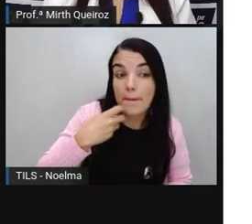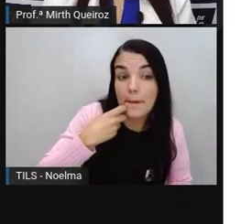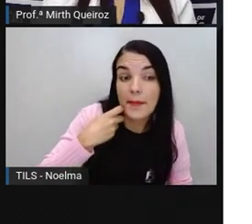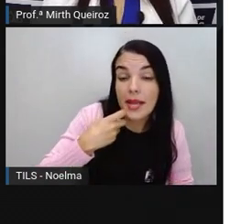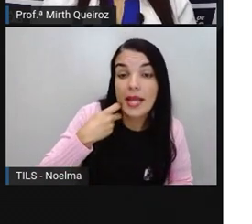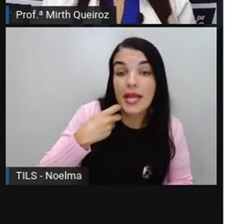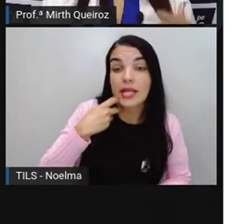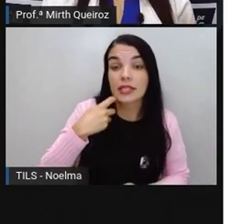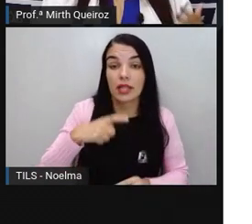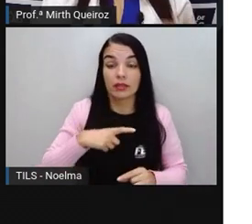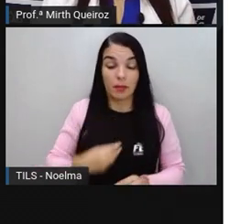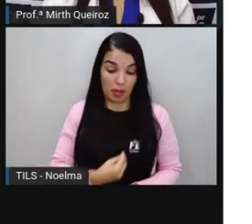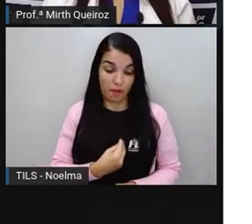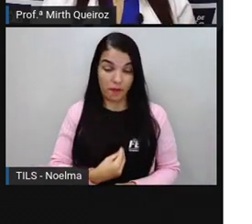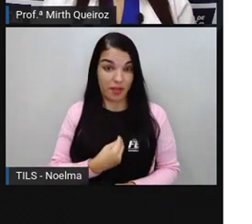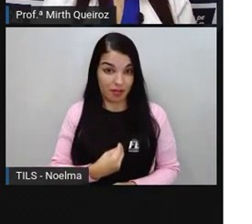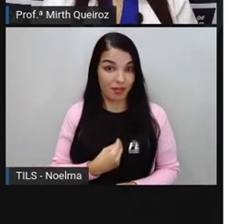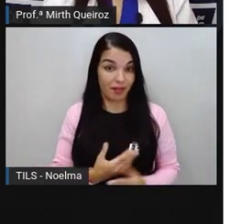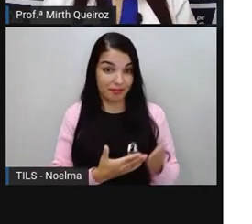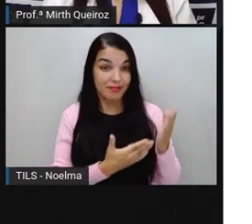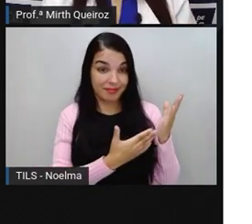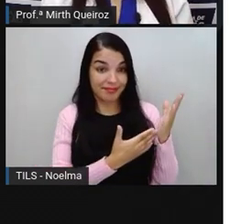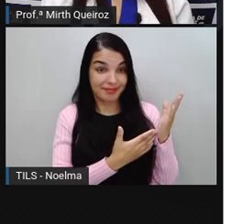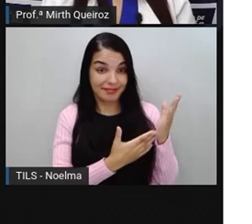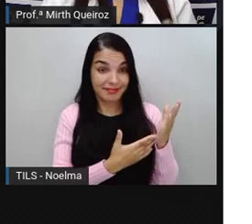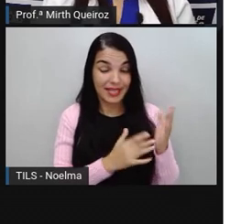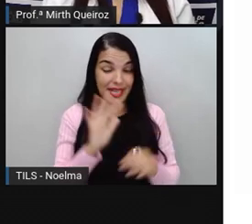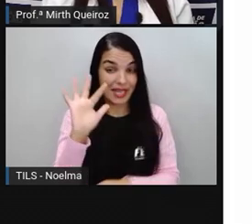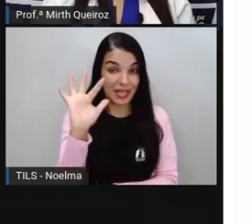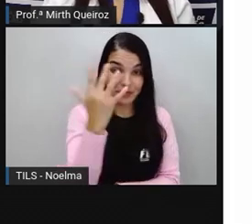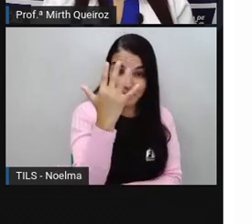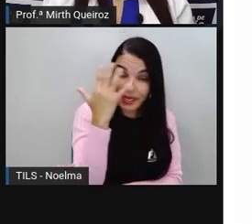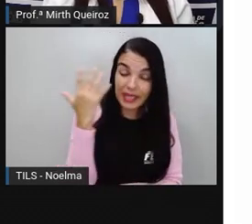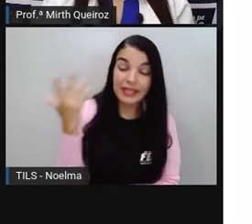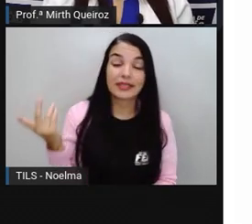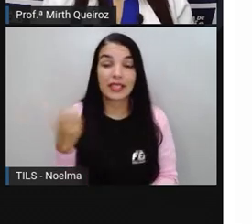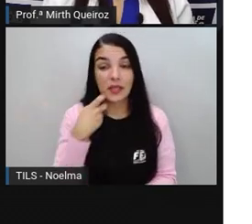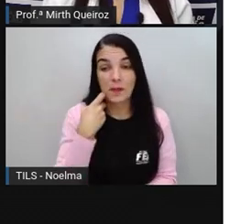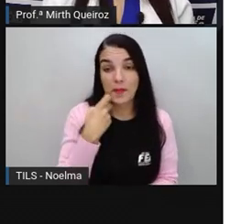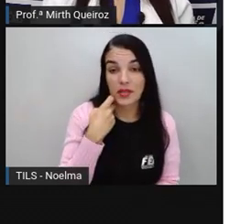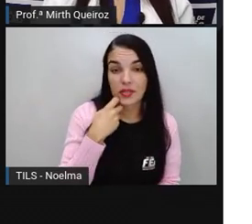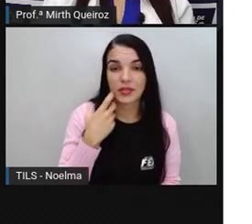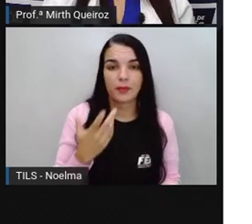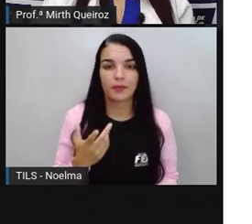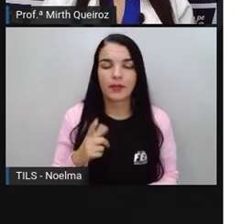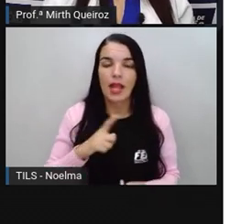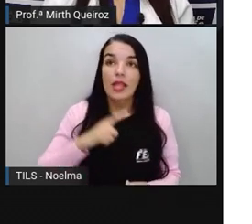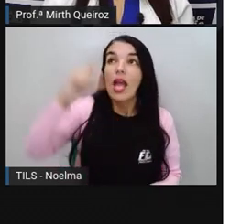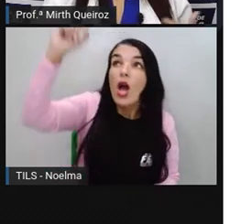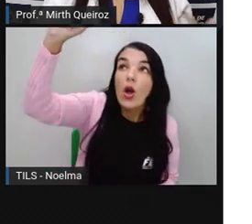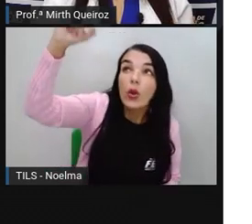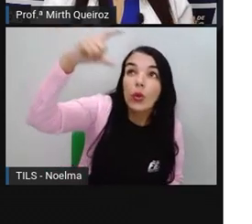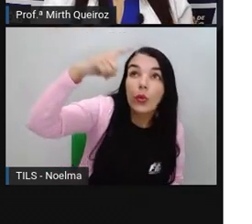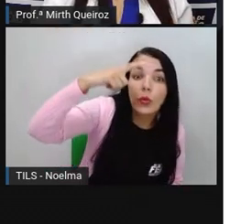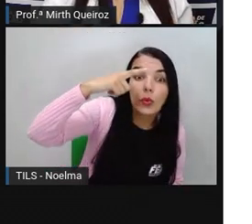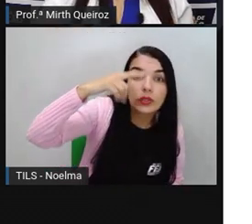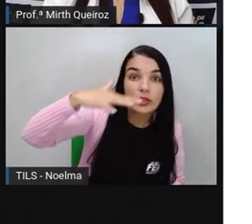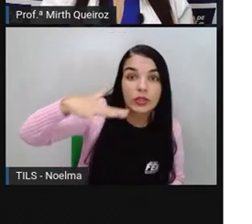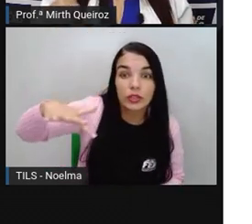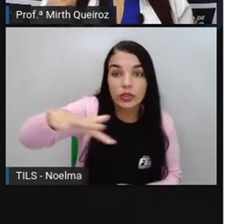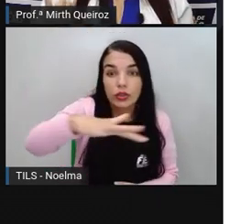fatores bióticos, né? Os seres que têm vida seriam as plantas, micro-organismos e peixes. A luminosidade do